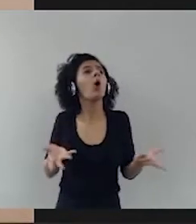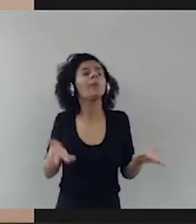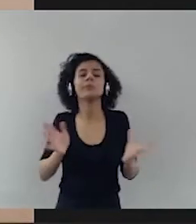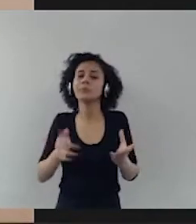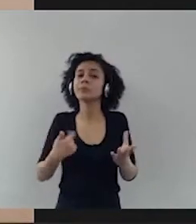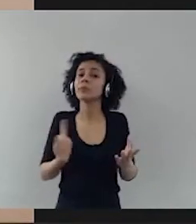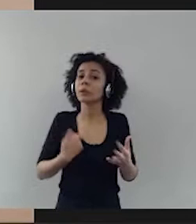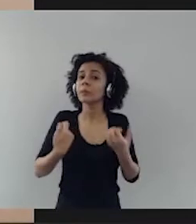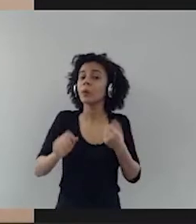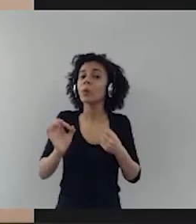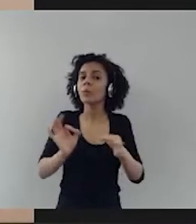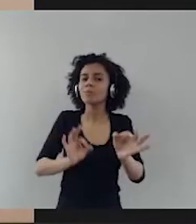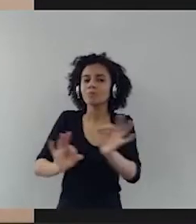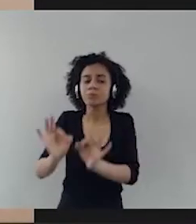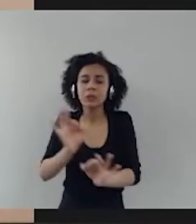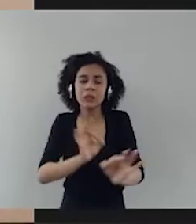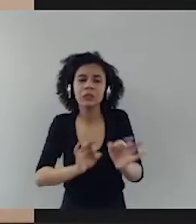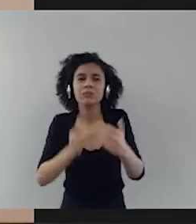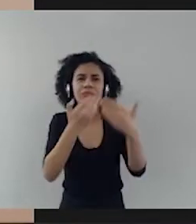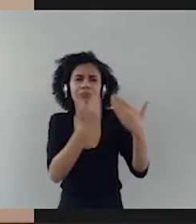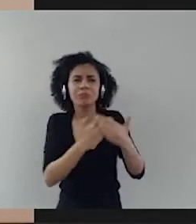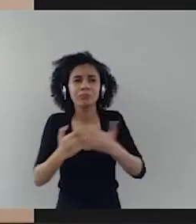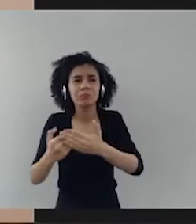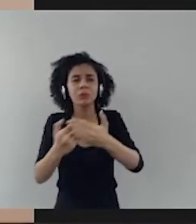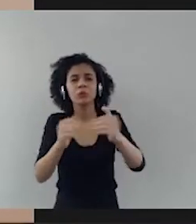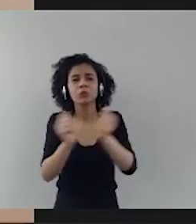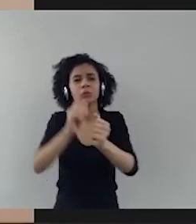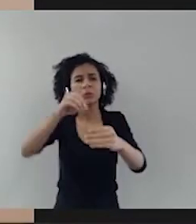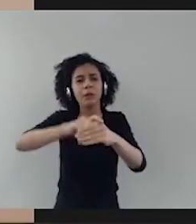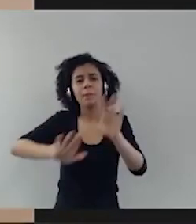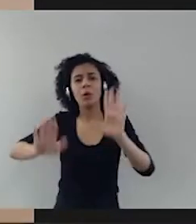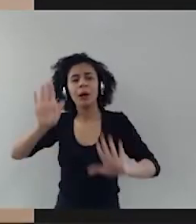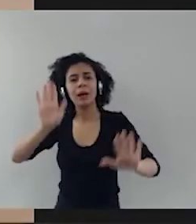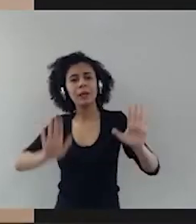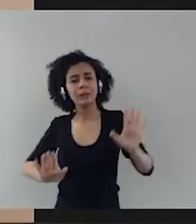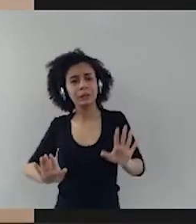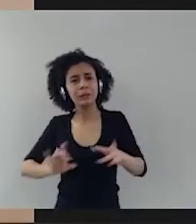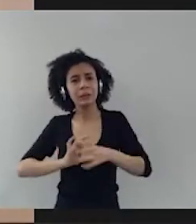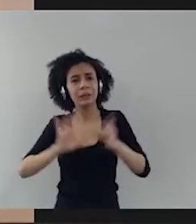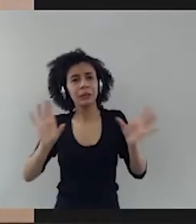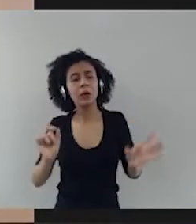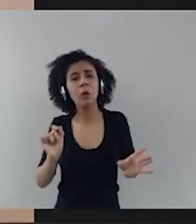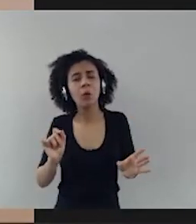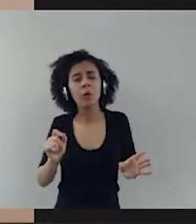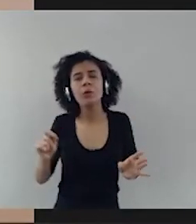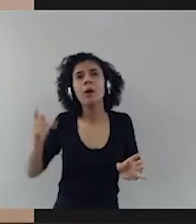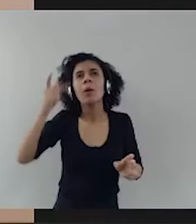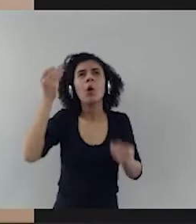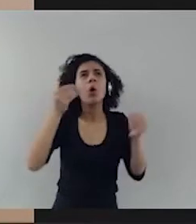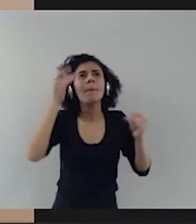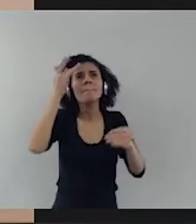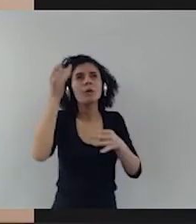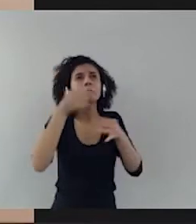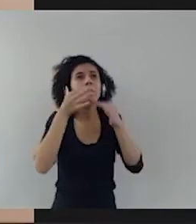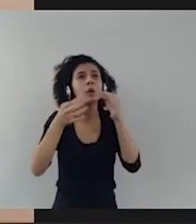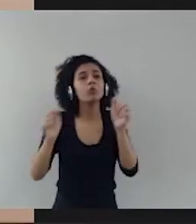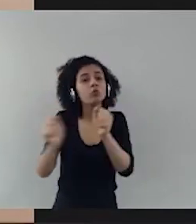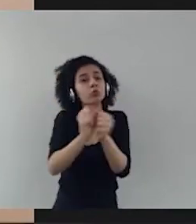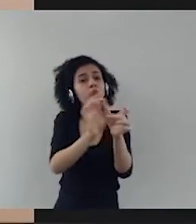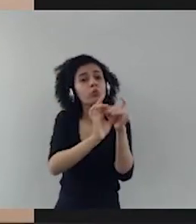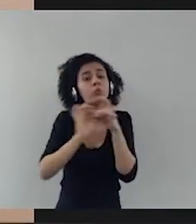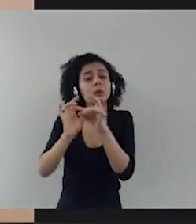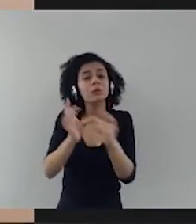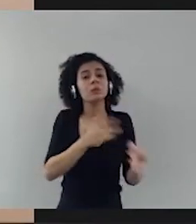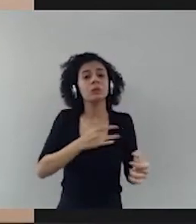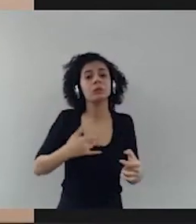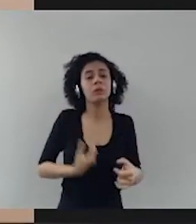amplamente democrático, para saber de todas as suas partes como é que faz para todo mundo ser saudável junto.